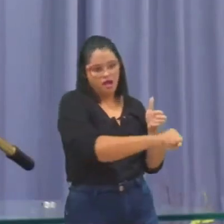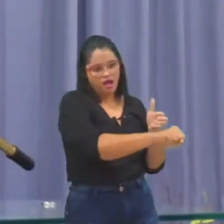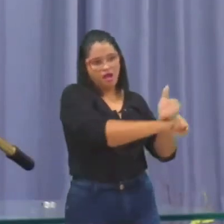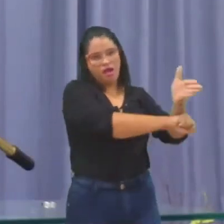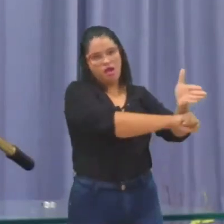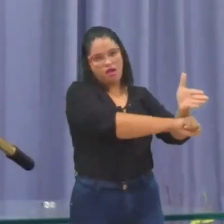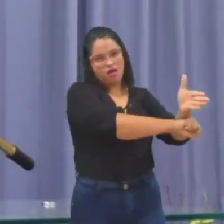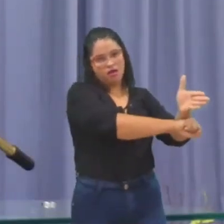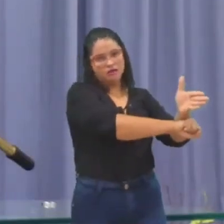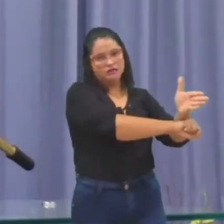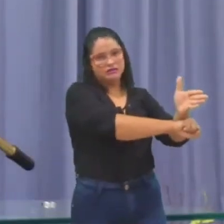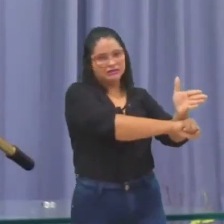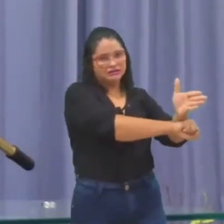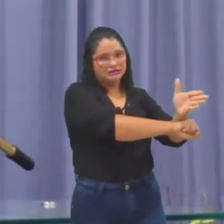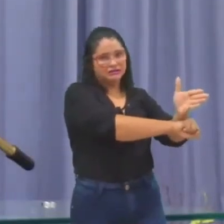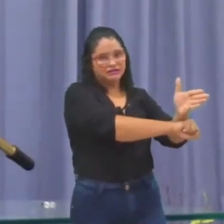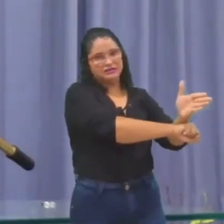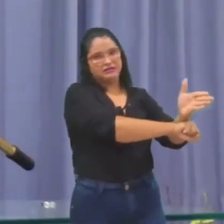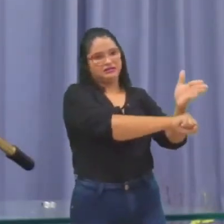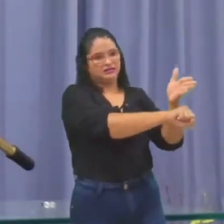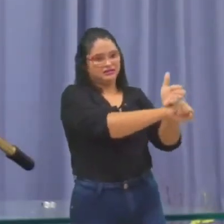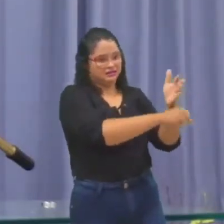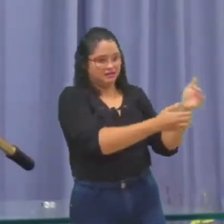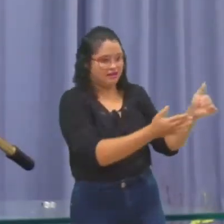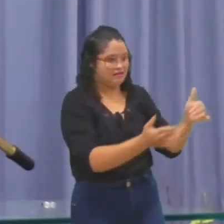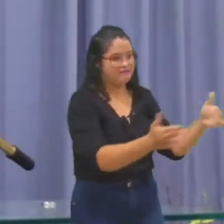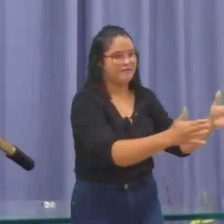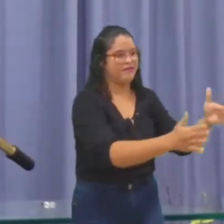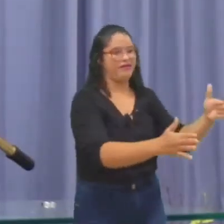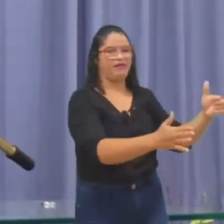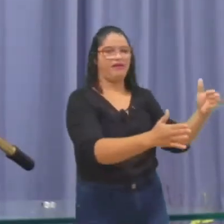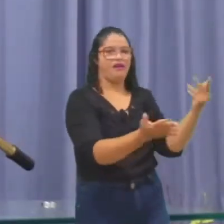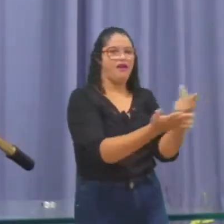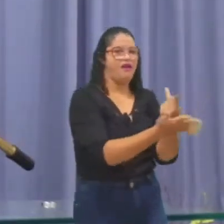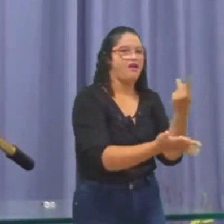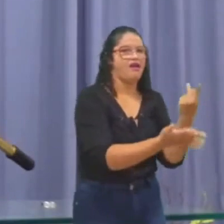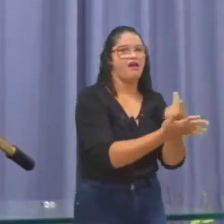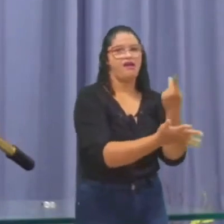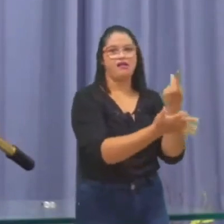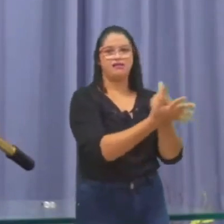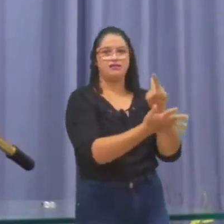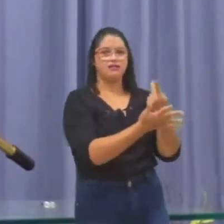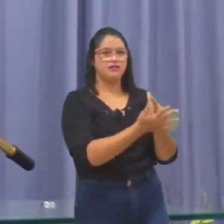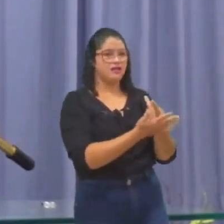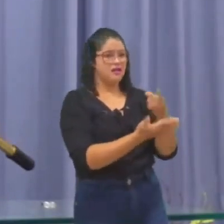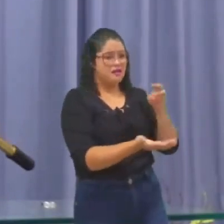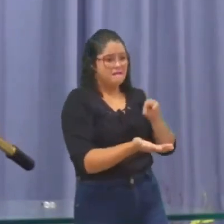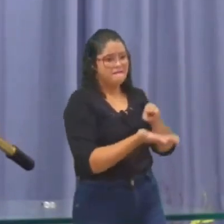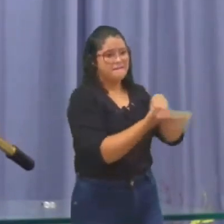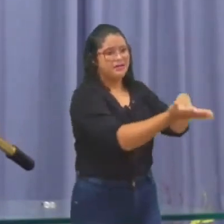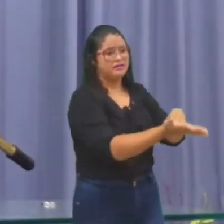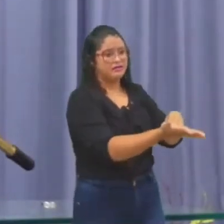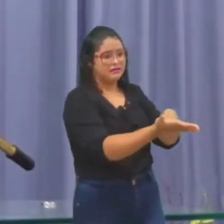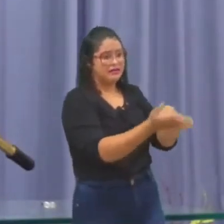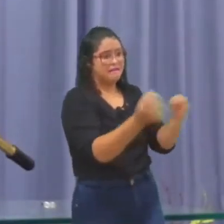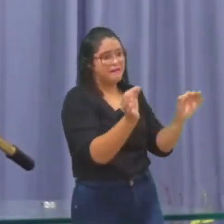10 espias, que mediram suas próprias condições e concluíram que seriam